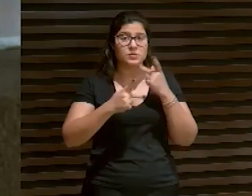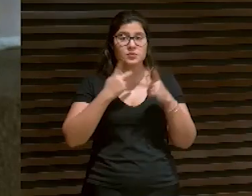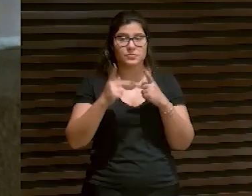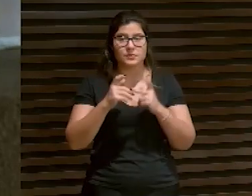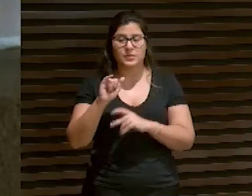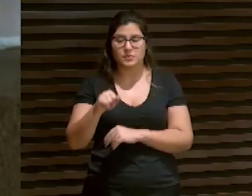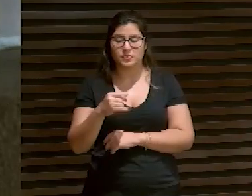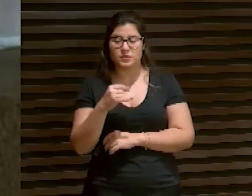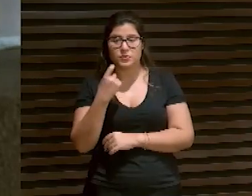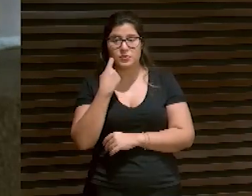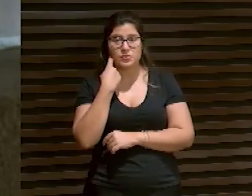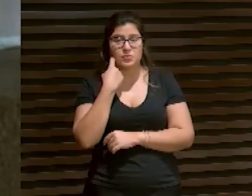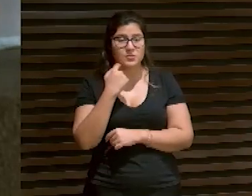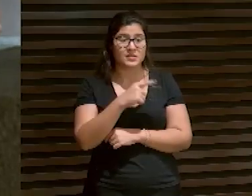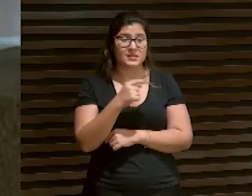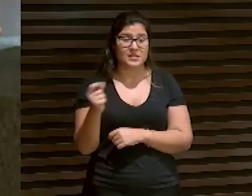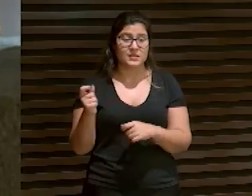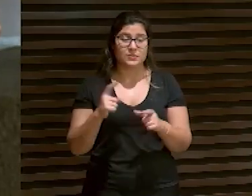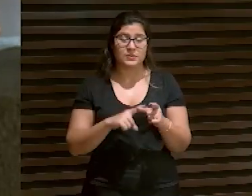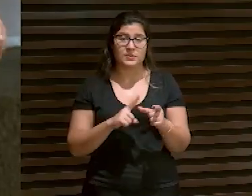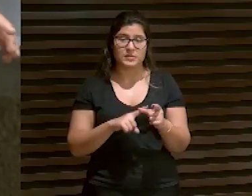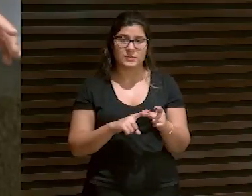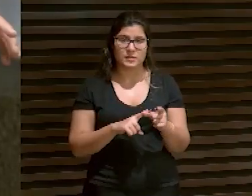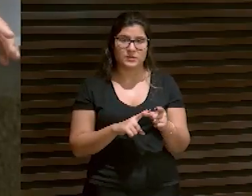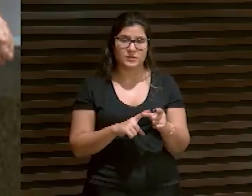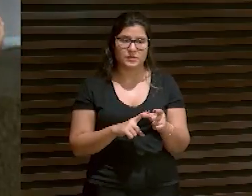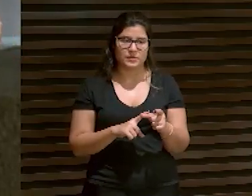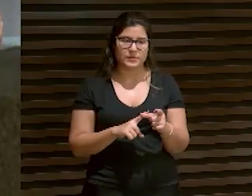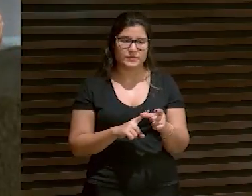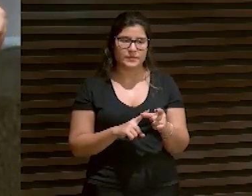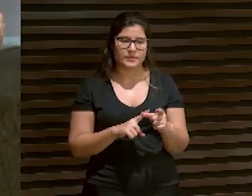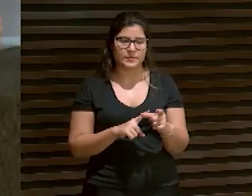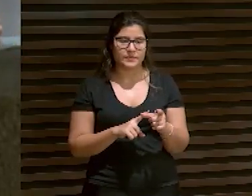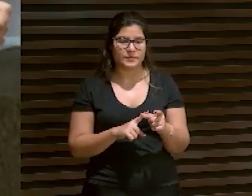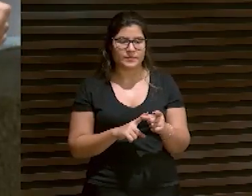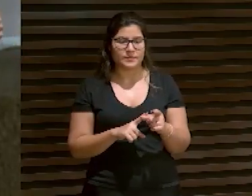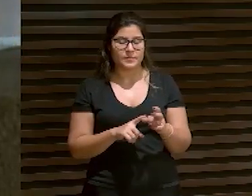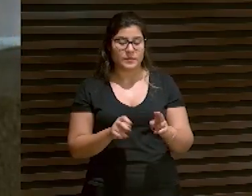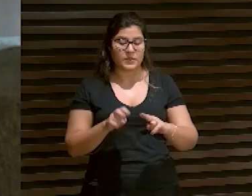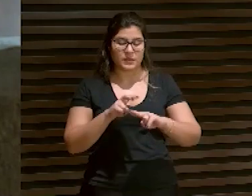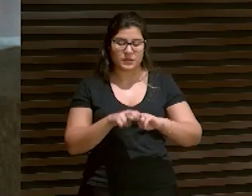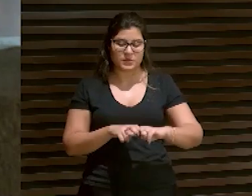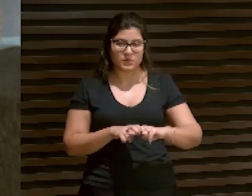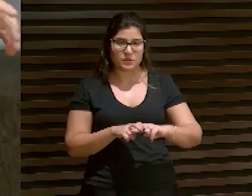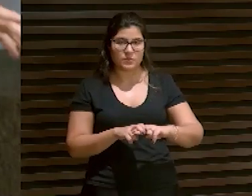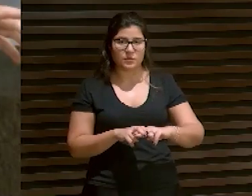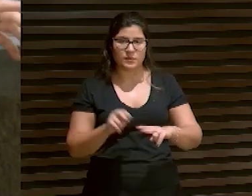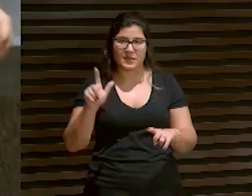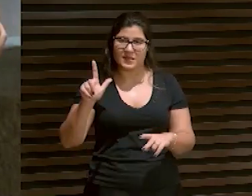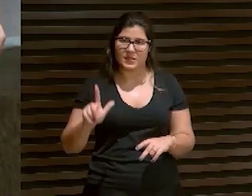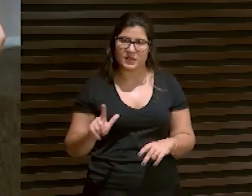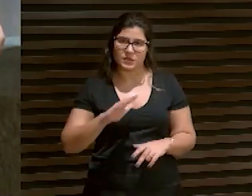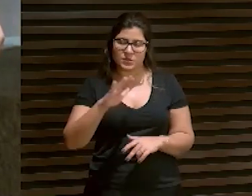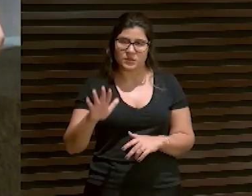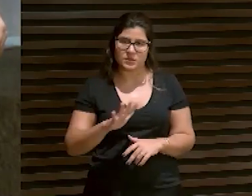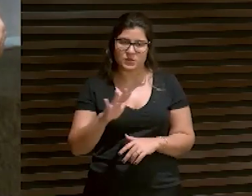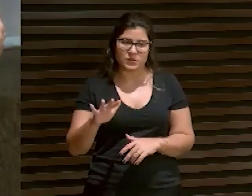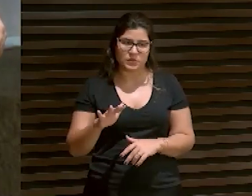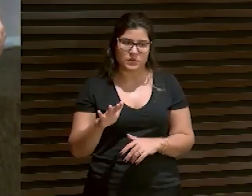cidade, assentou-se ao oriente da mesma, a leste, e ele fez uma enramada. Ele fez um abrigo para